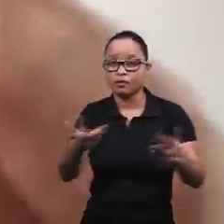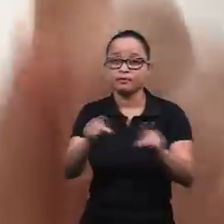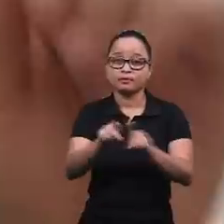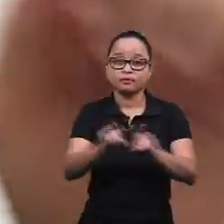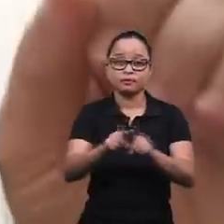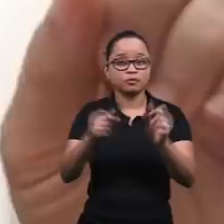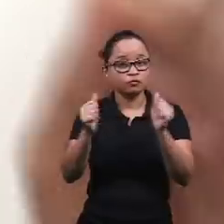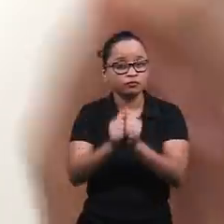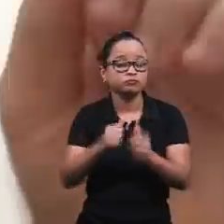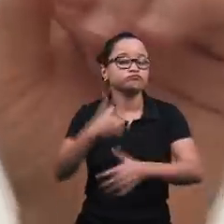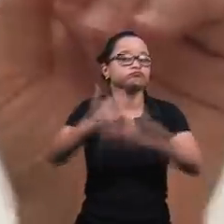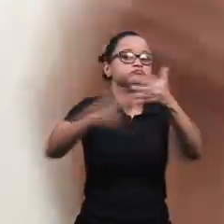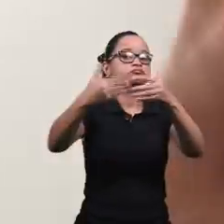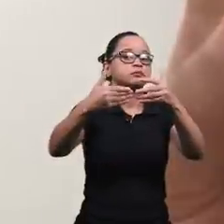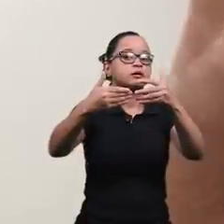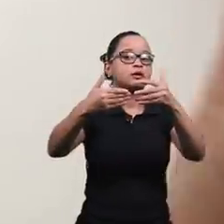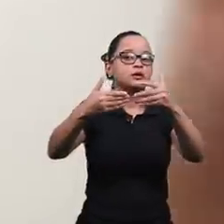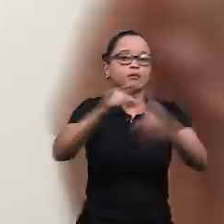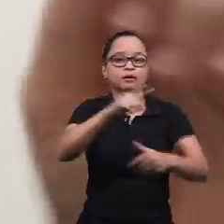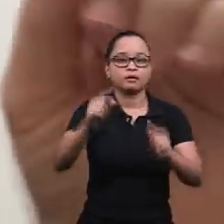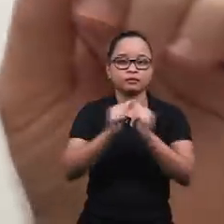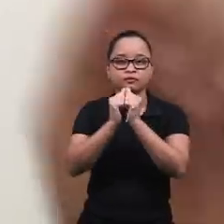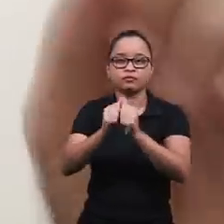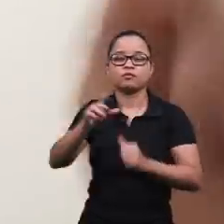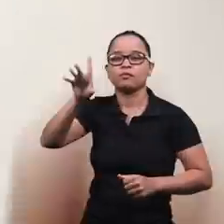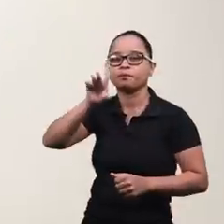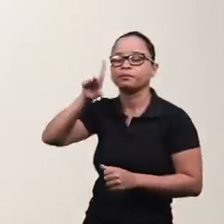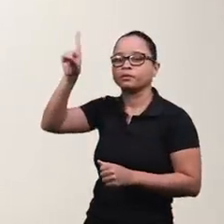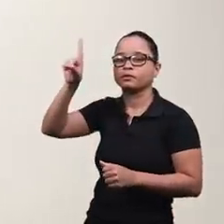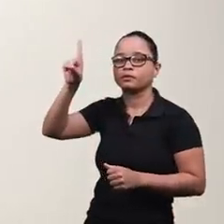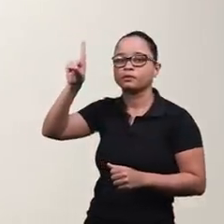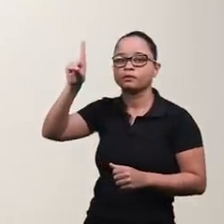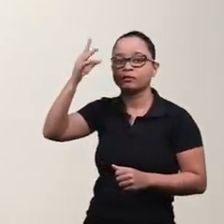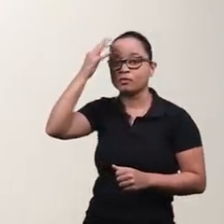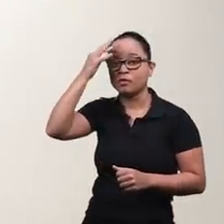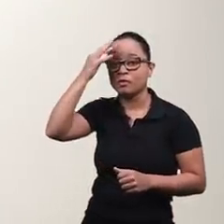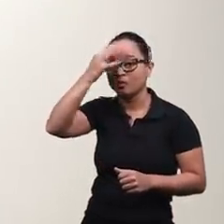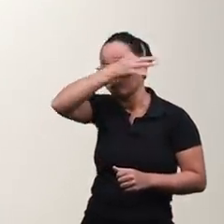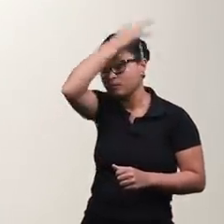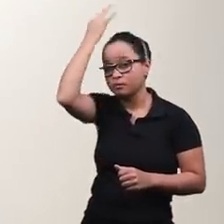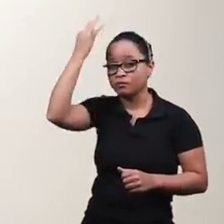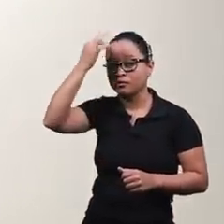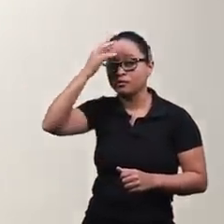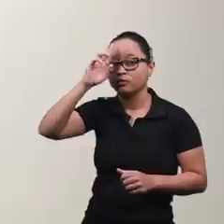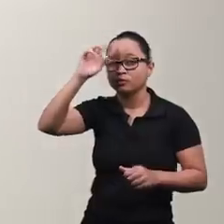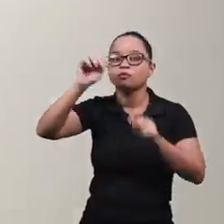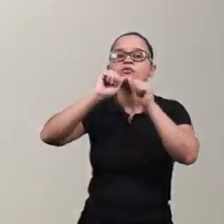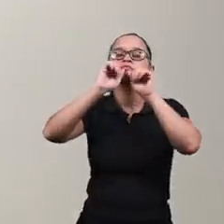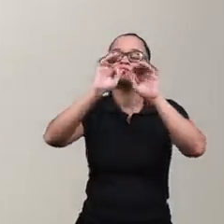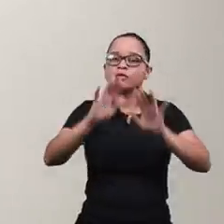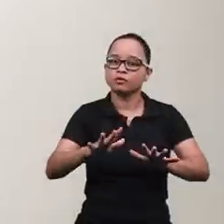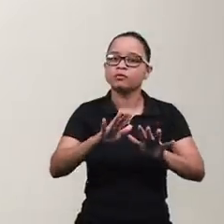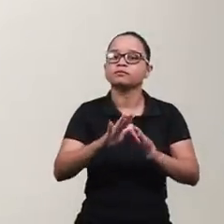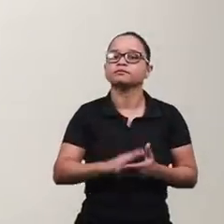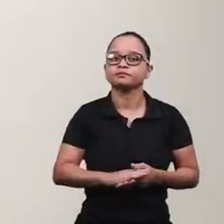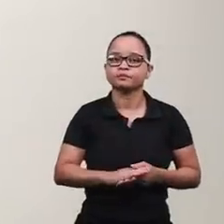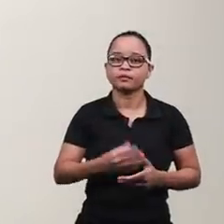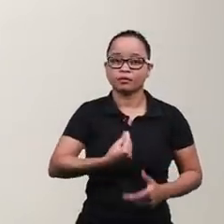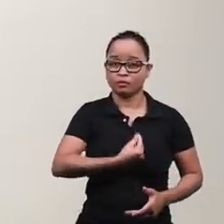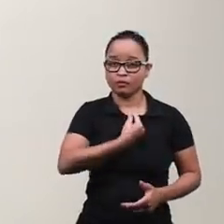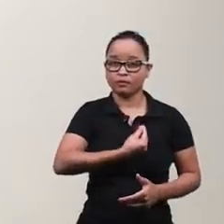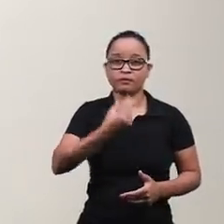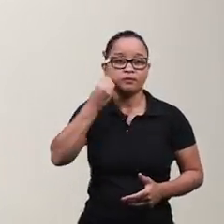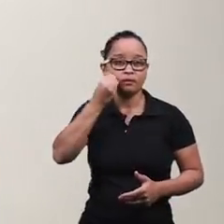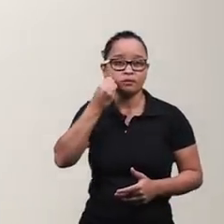o qual também voz juntamente sois edificados para Morada de Deus em espírito e que o seu assim nos abençoe que